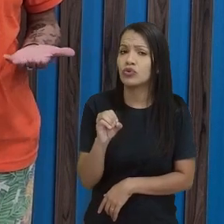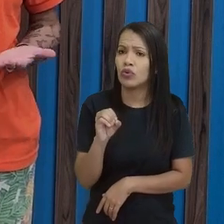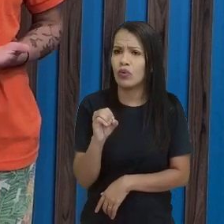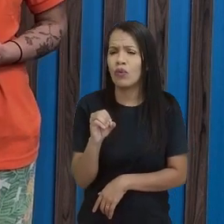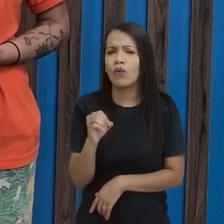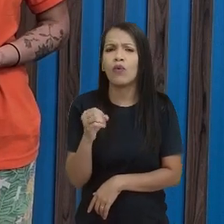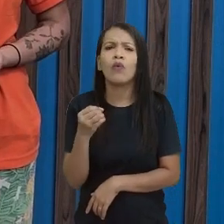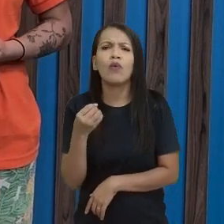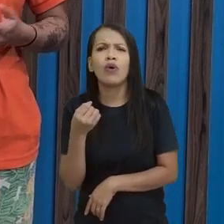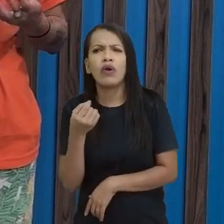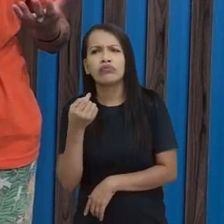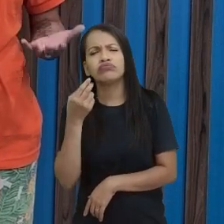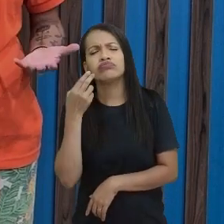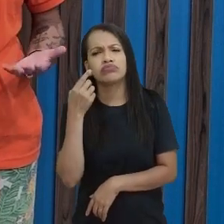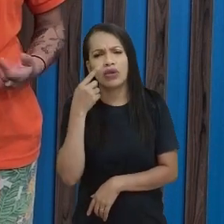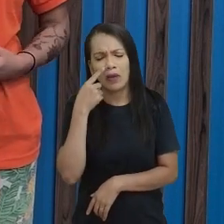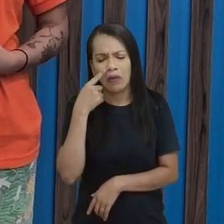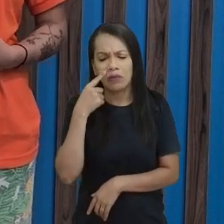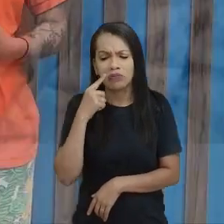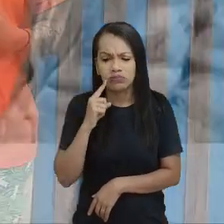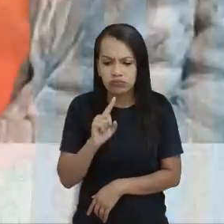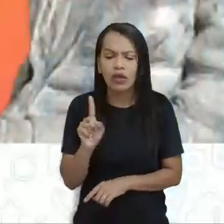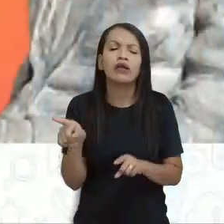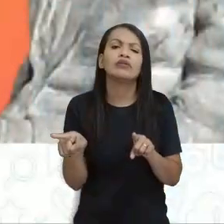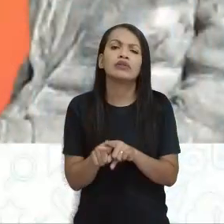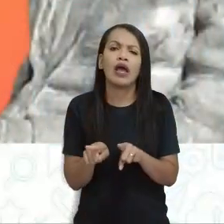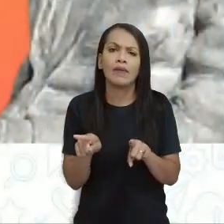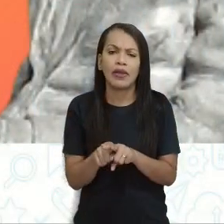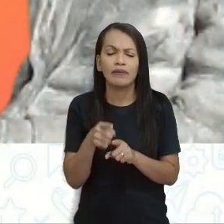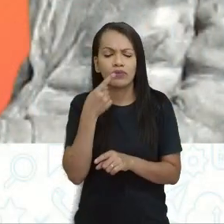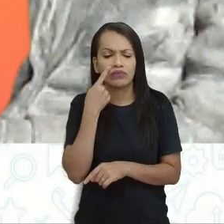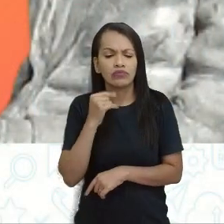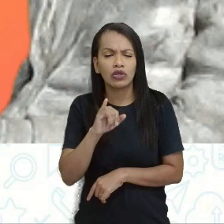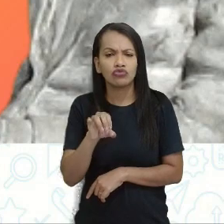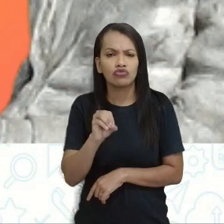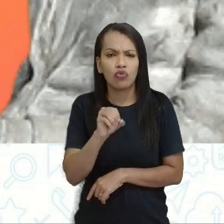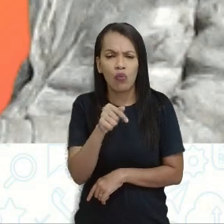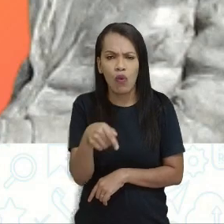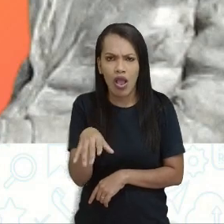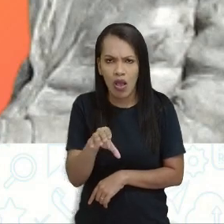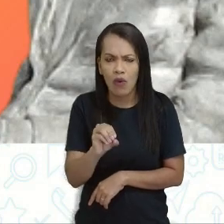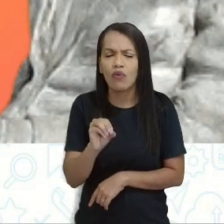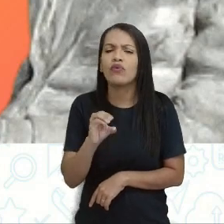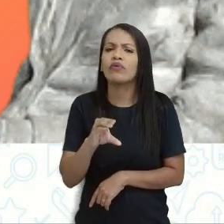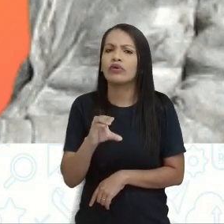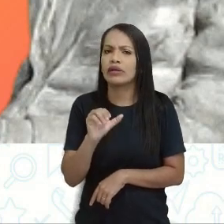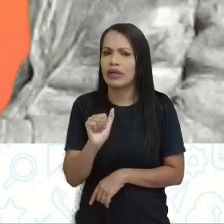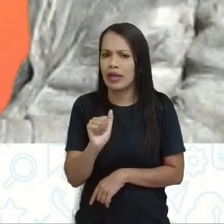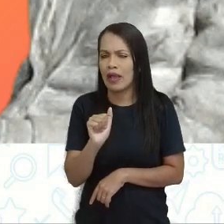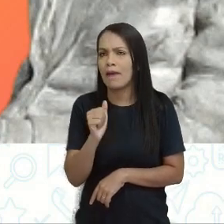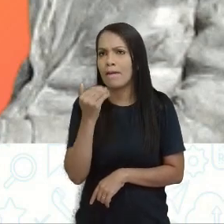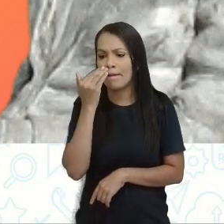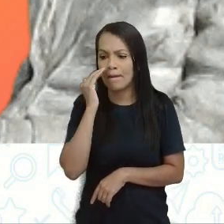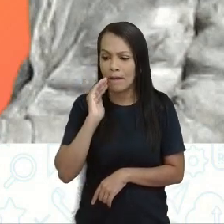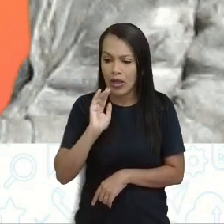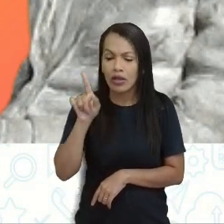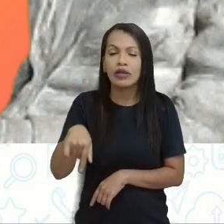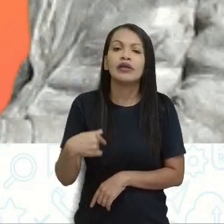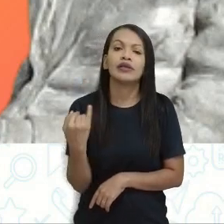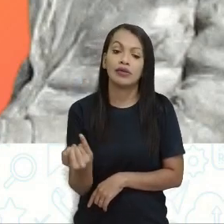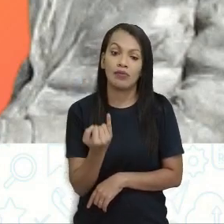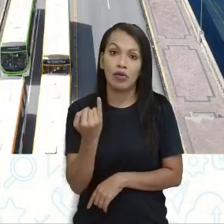Neto também, né, que retratou aí nos seus poemas, nos seus escritos, esse rio tão importante para a nossa